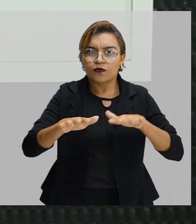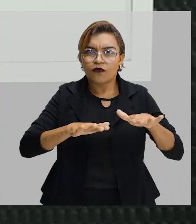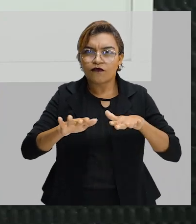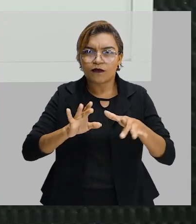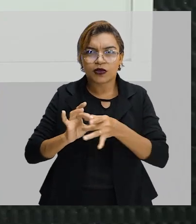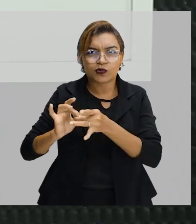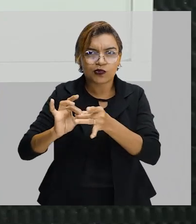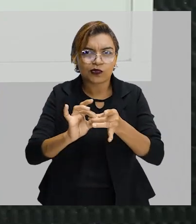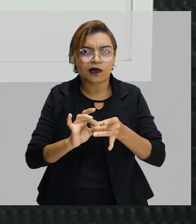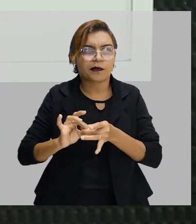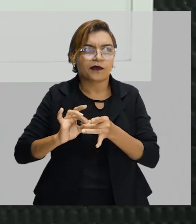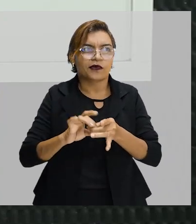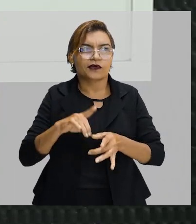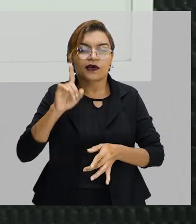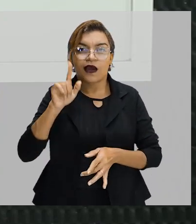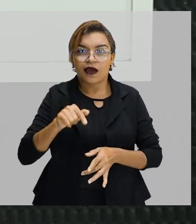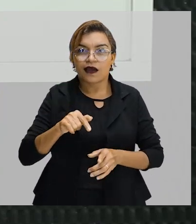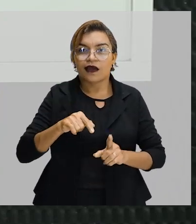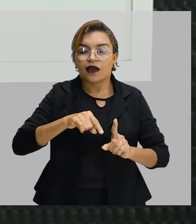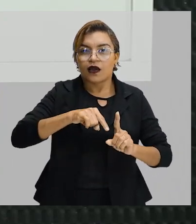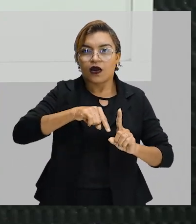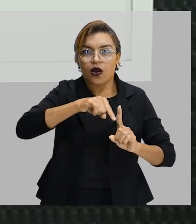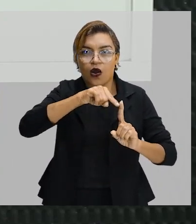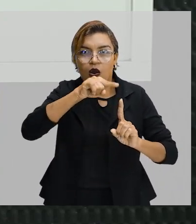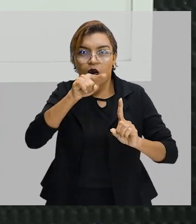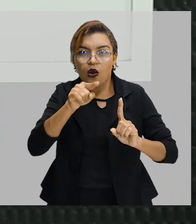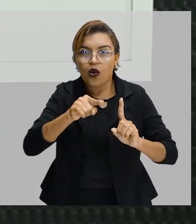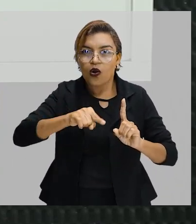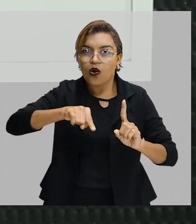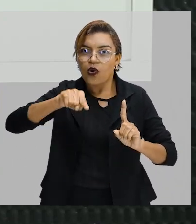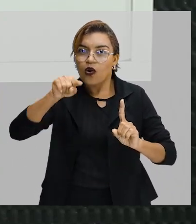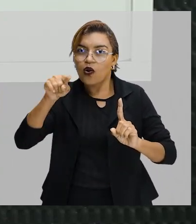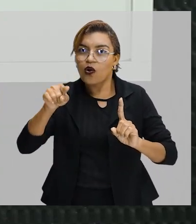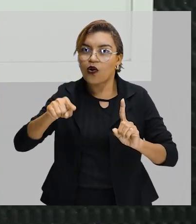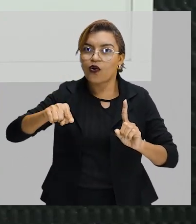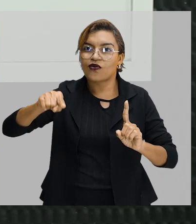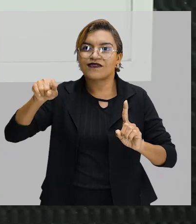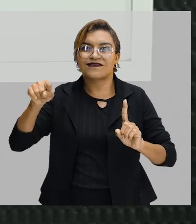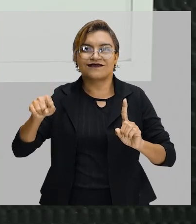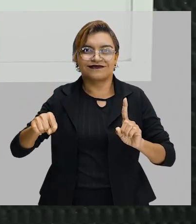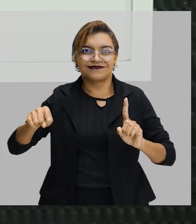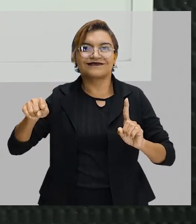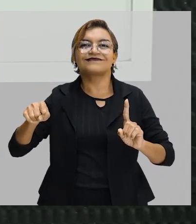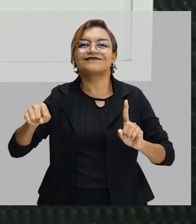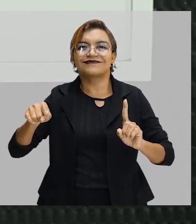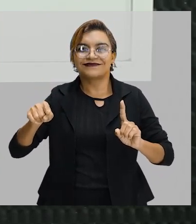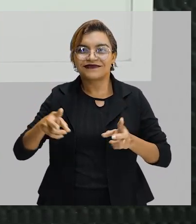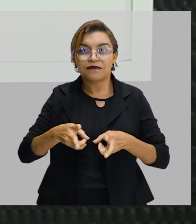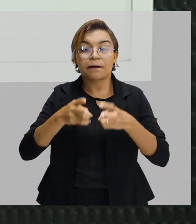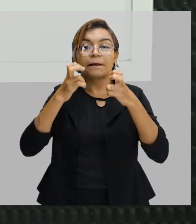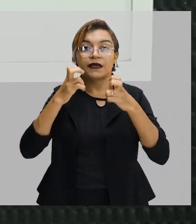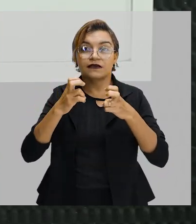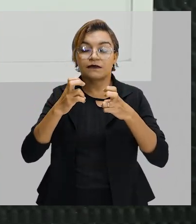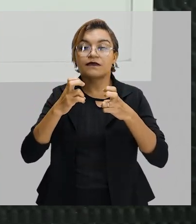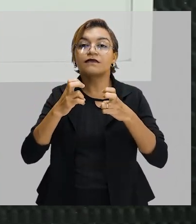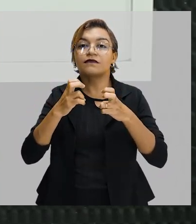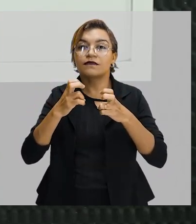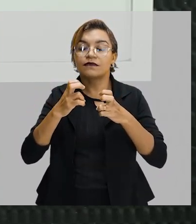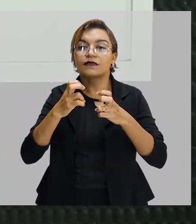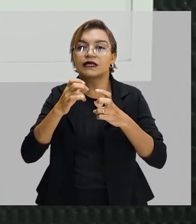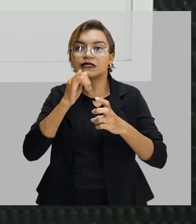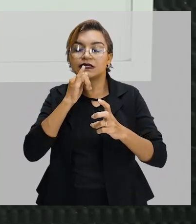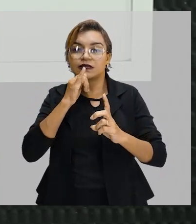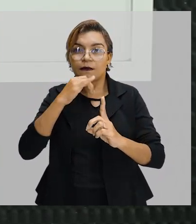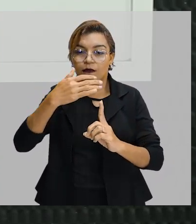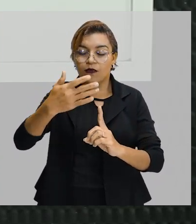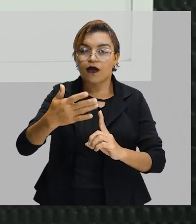ser justamente a oscilação, né, ao fundo. Essa oscilação ao fundo, né, essa